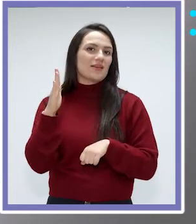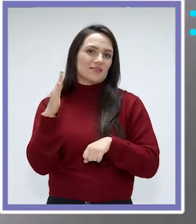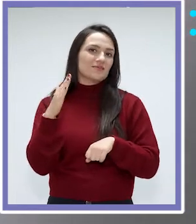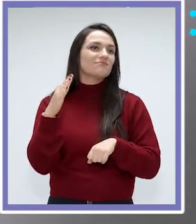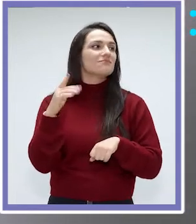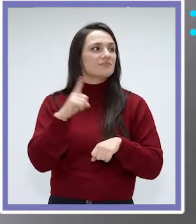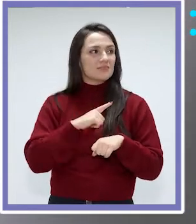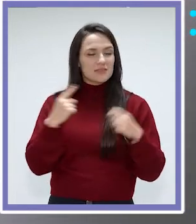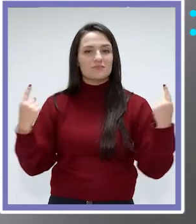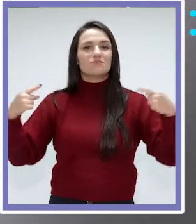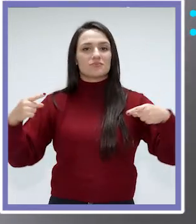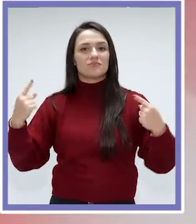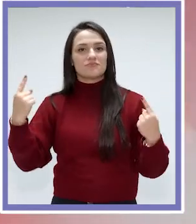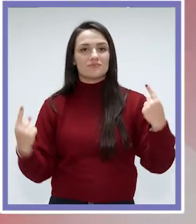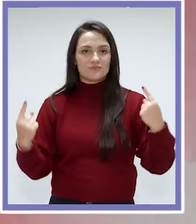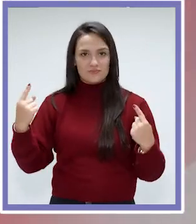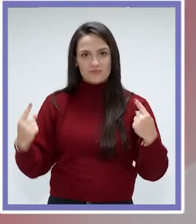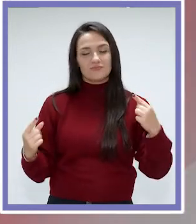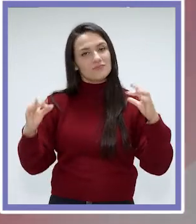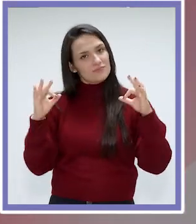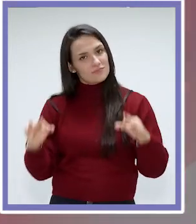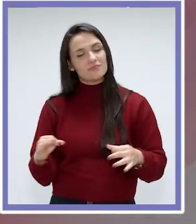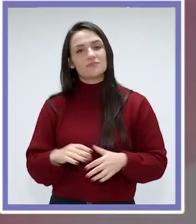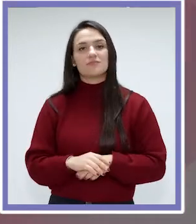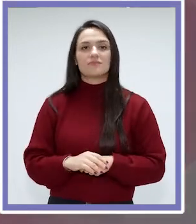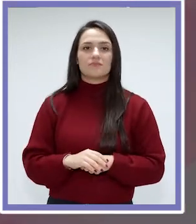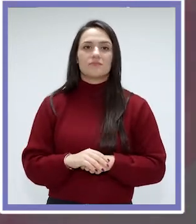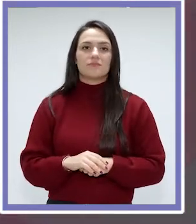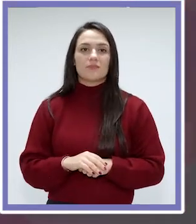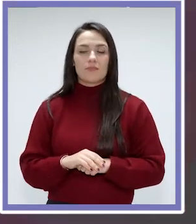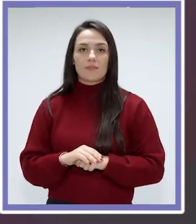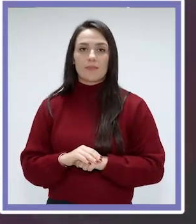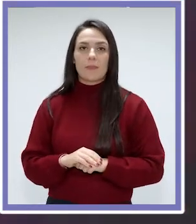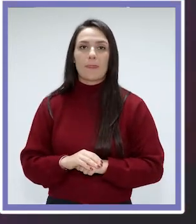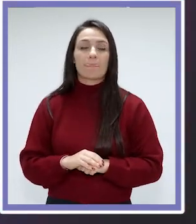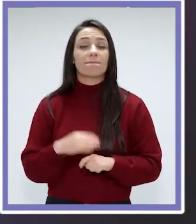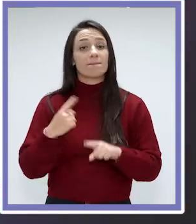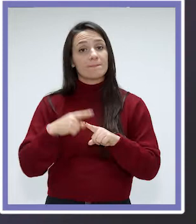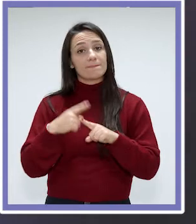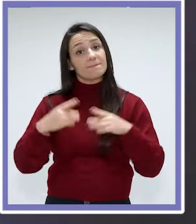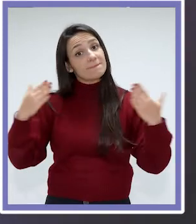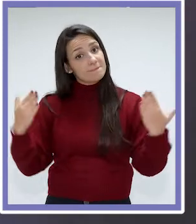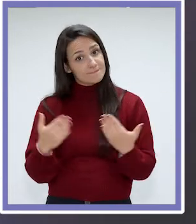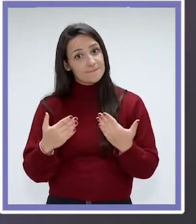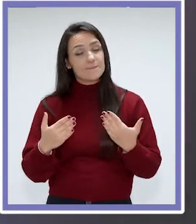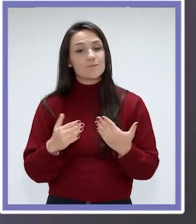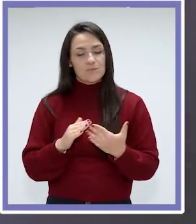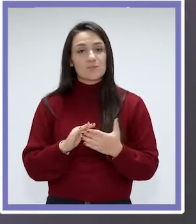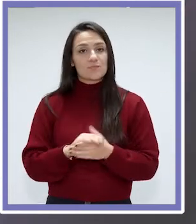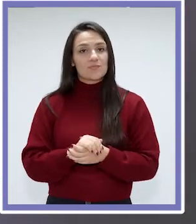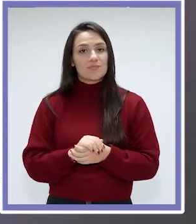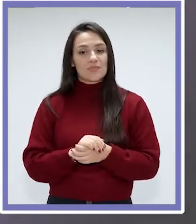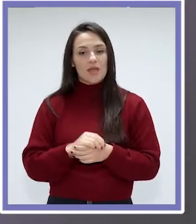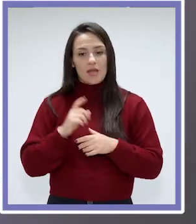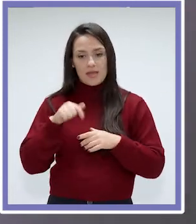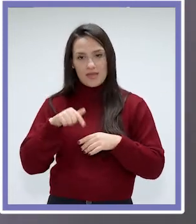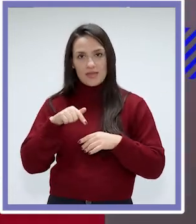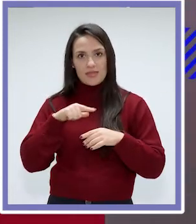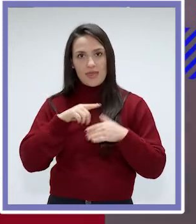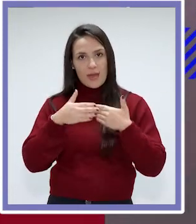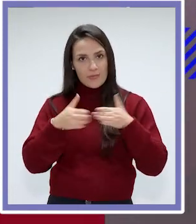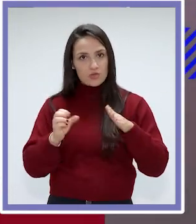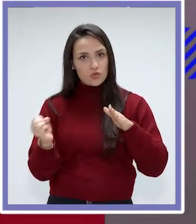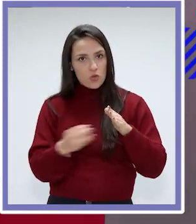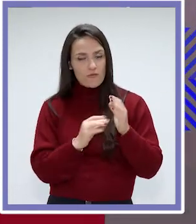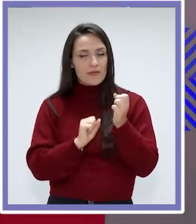só um Estado que exporta matérias-primas, mas que também produz outros produtos